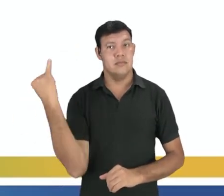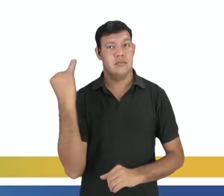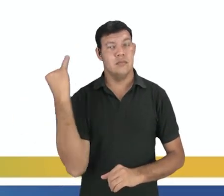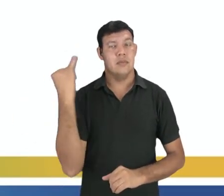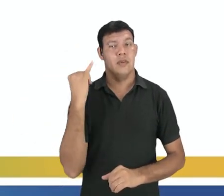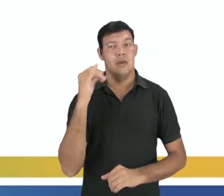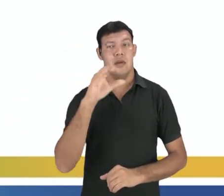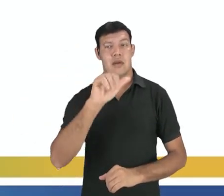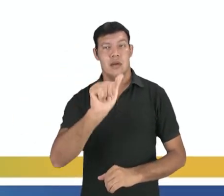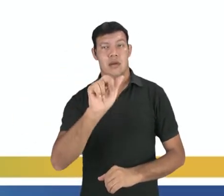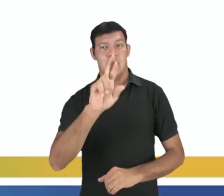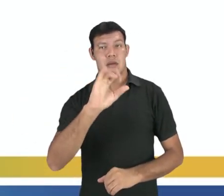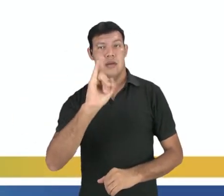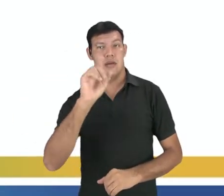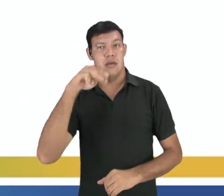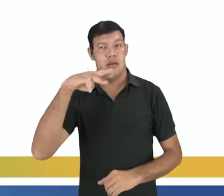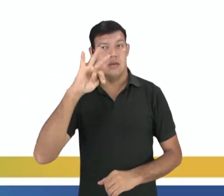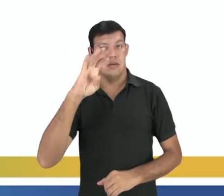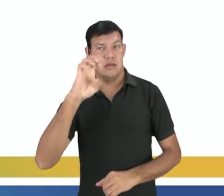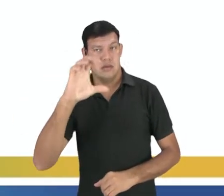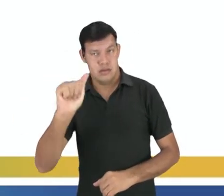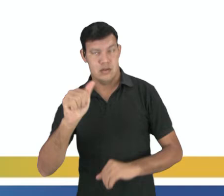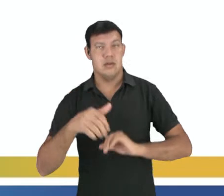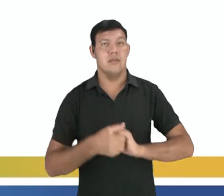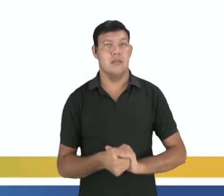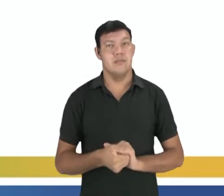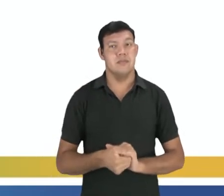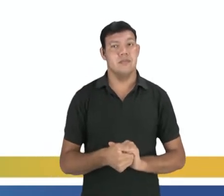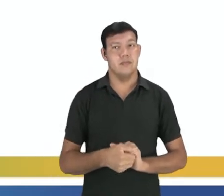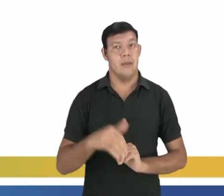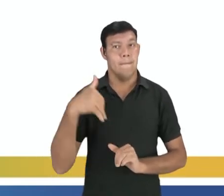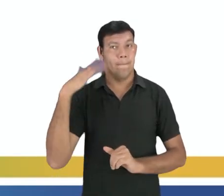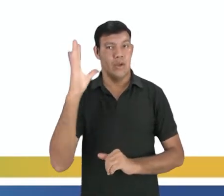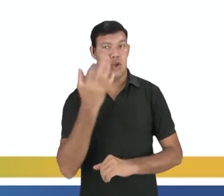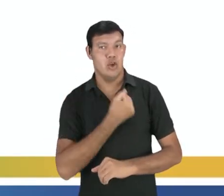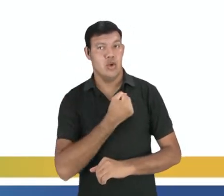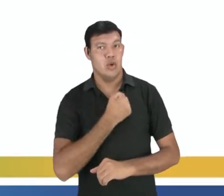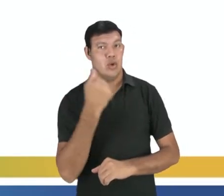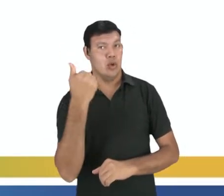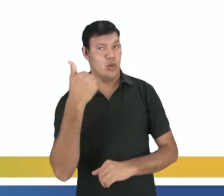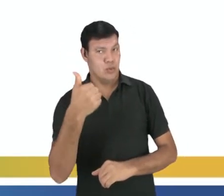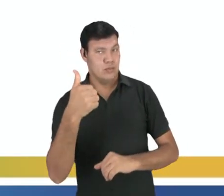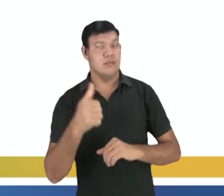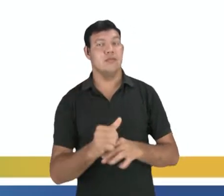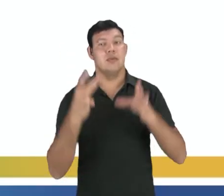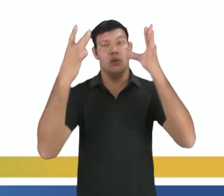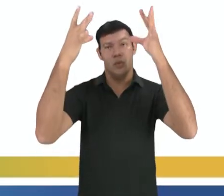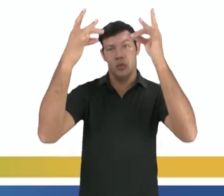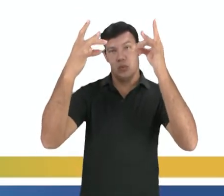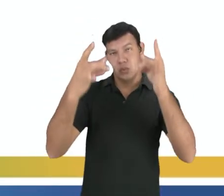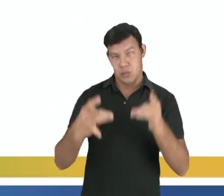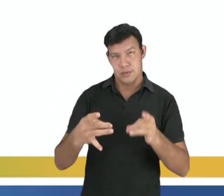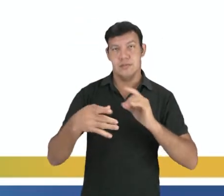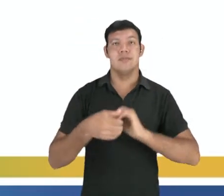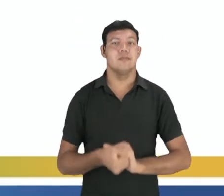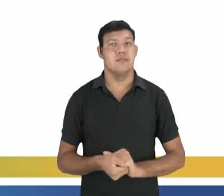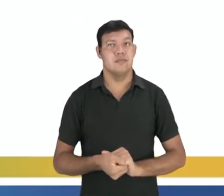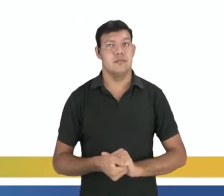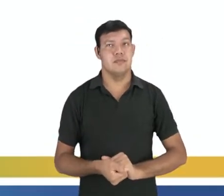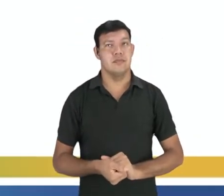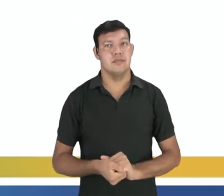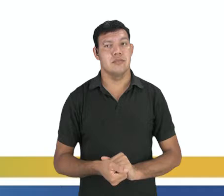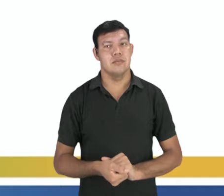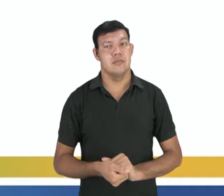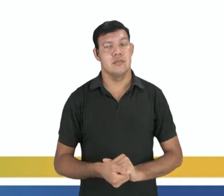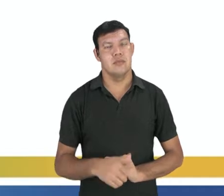elementos que pertencem ao conjunto de números naturais maiores que 1 podem ser decompostos em um produto de